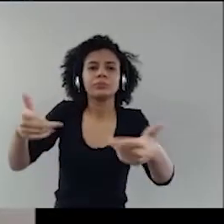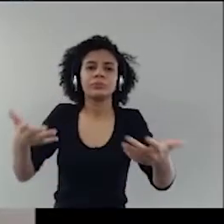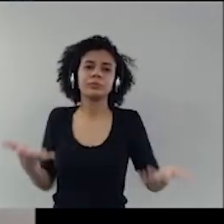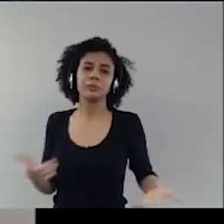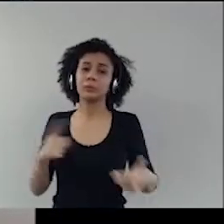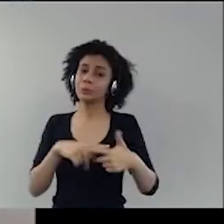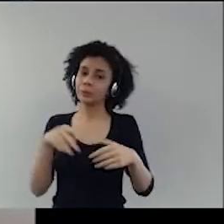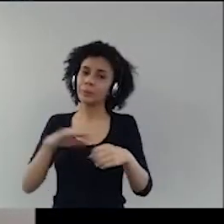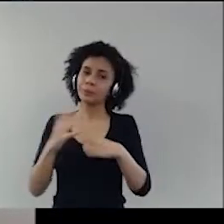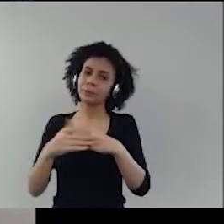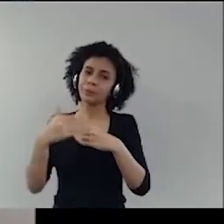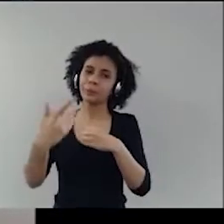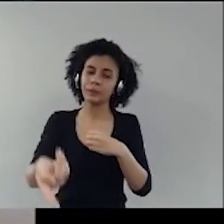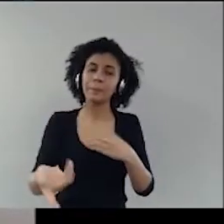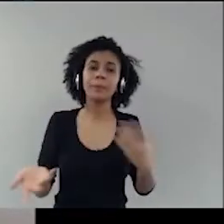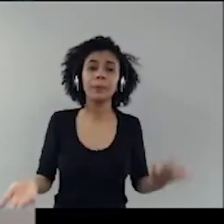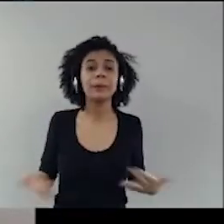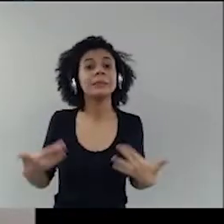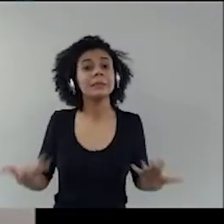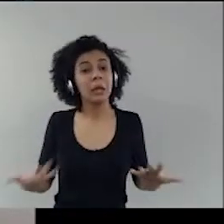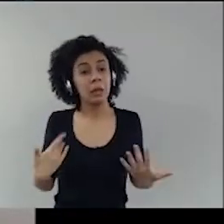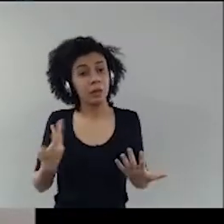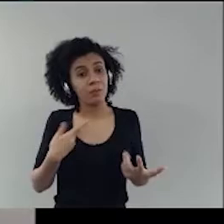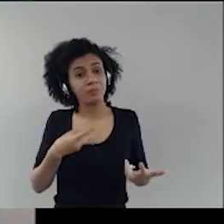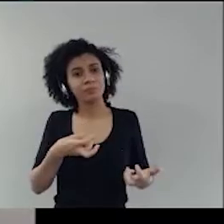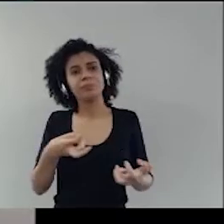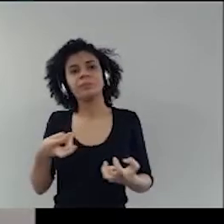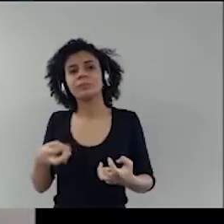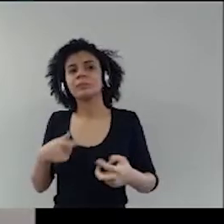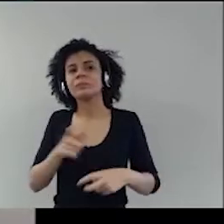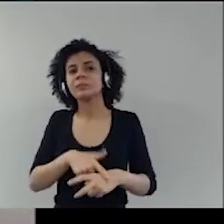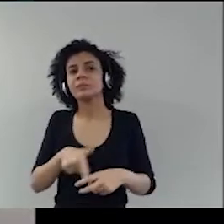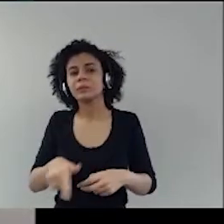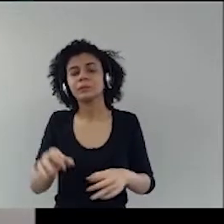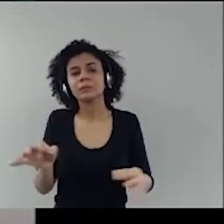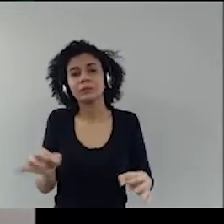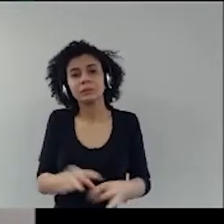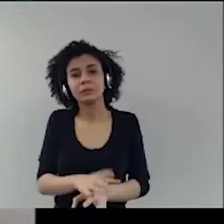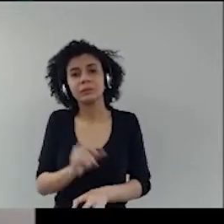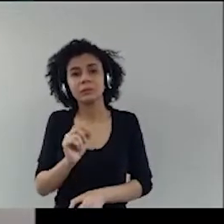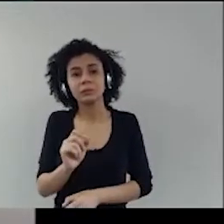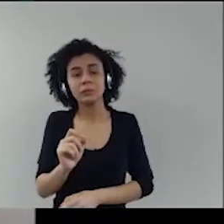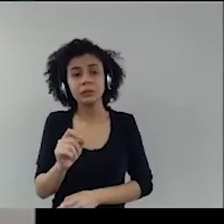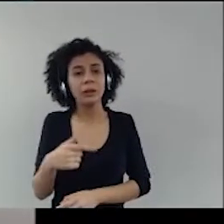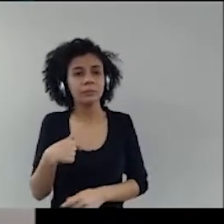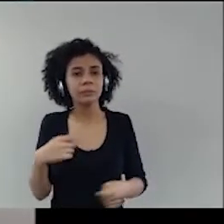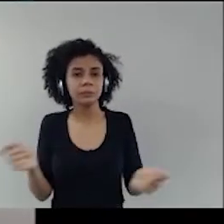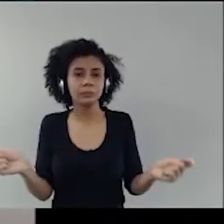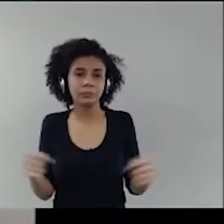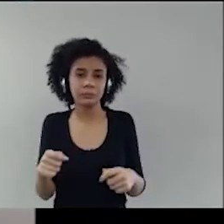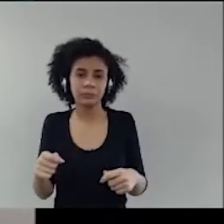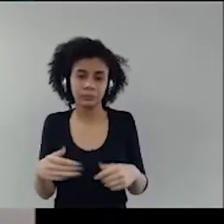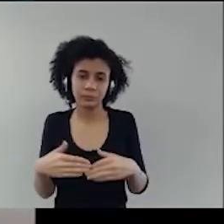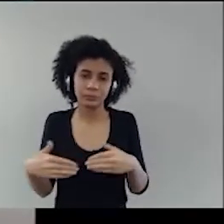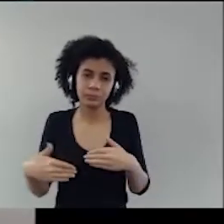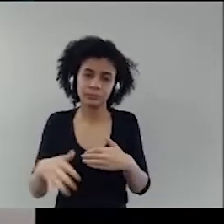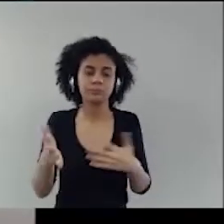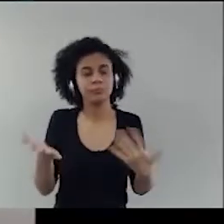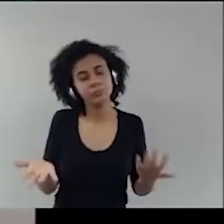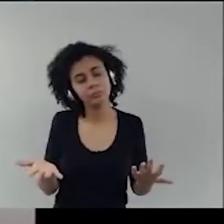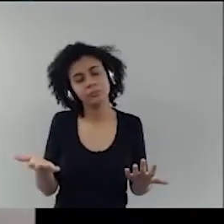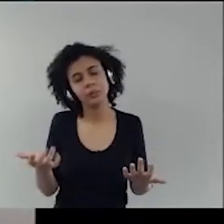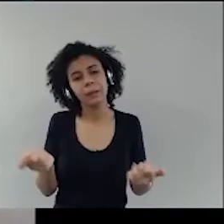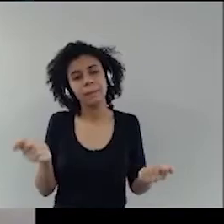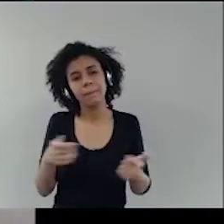pós-Covid terá. Então, esse é o cenário que eu acho que nesses minutos que me foi concedido eu posso passar e, enfim, a